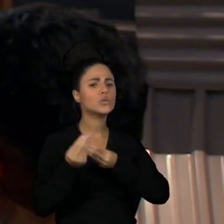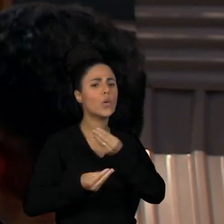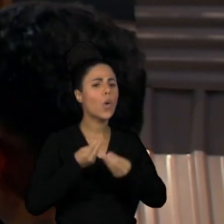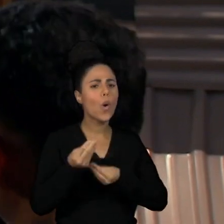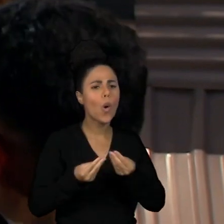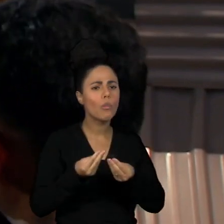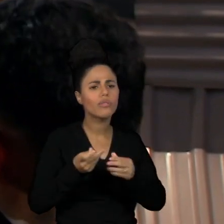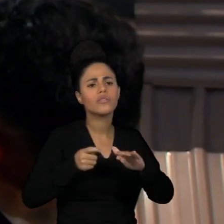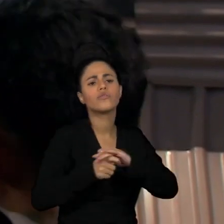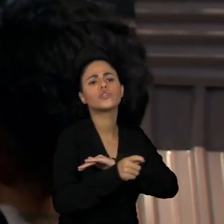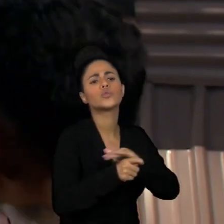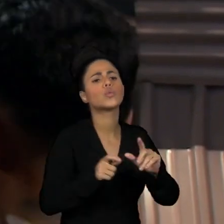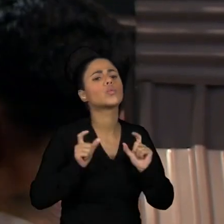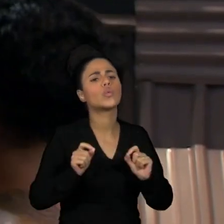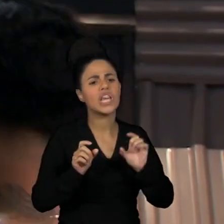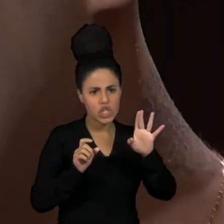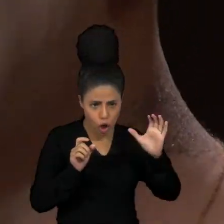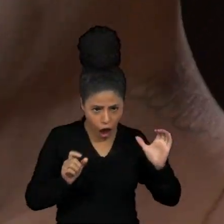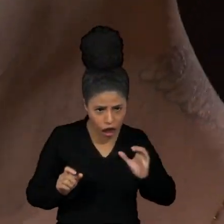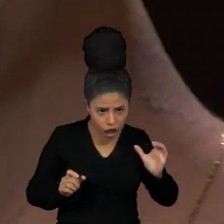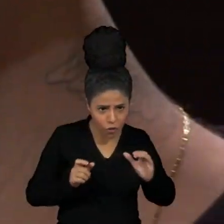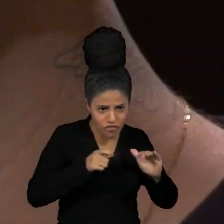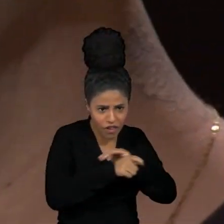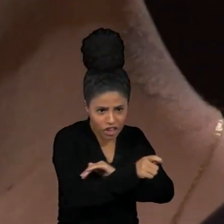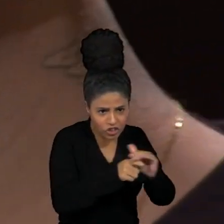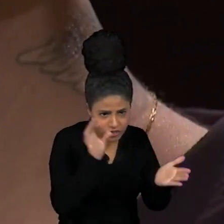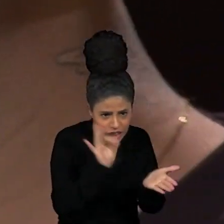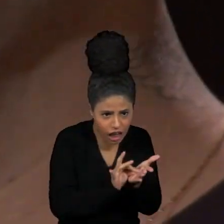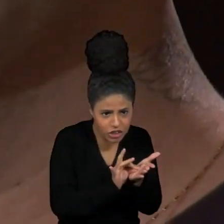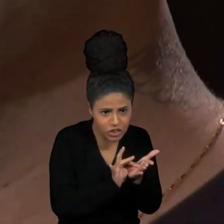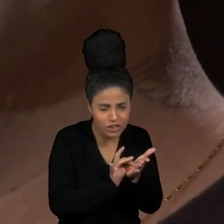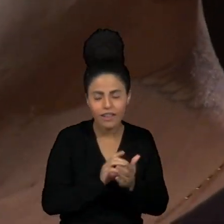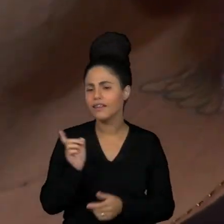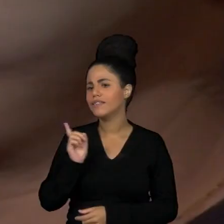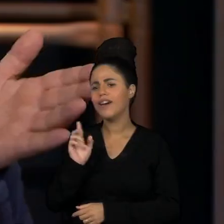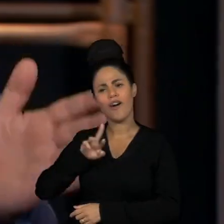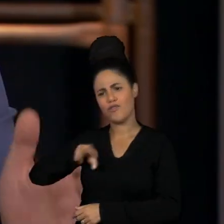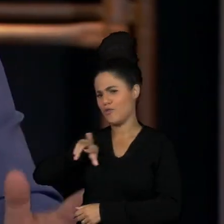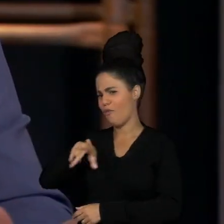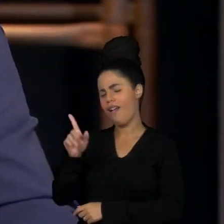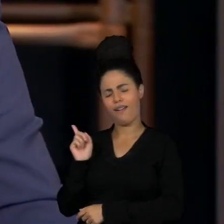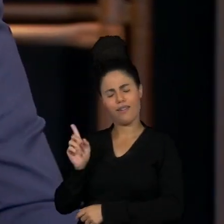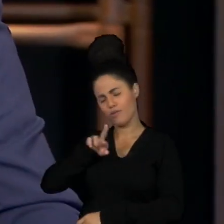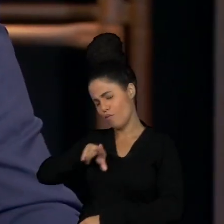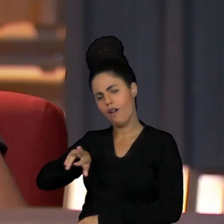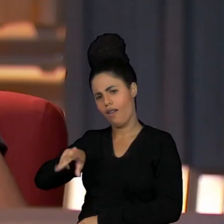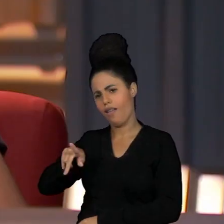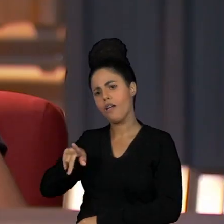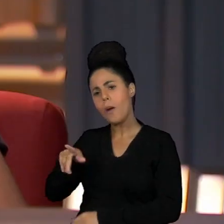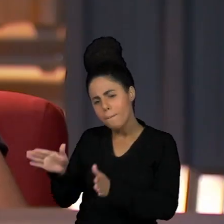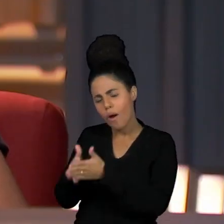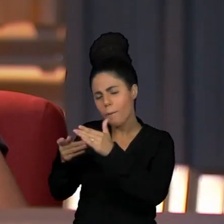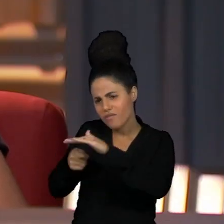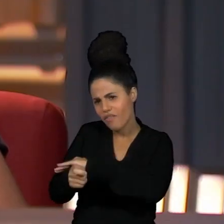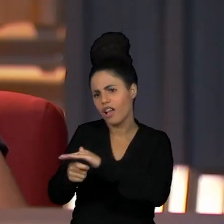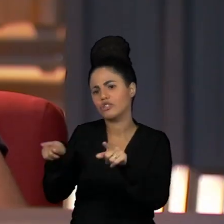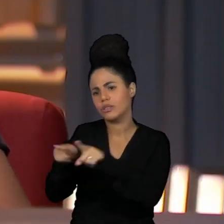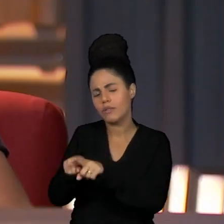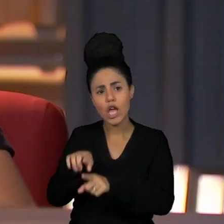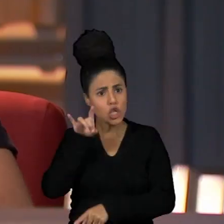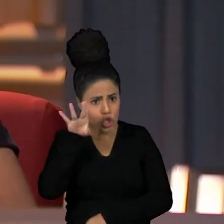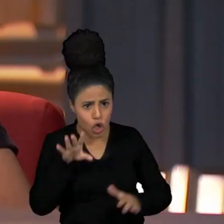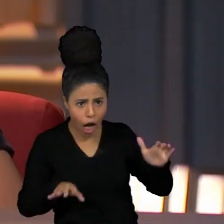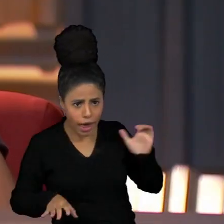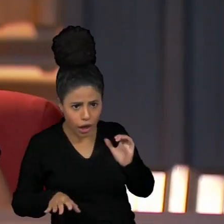possível? Investidor não é coisa de rico? Exatamente. Né? Não é? Não é. Não é. Porque assim, quando eu comecei... Não é só.